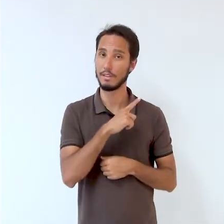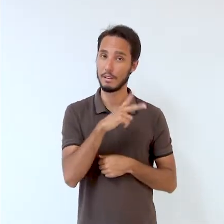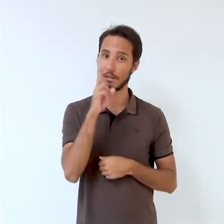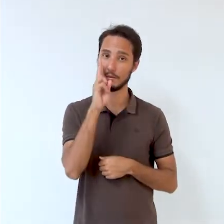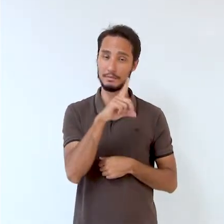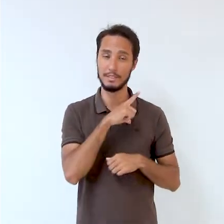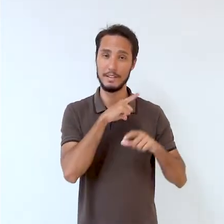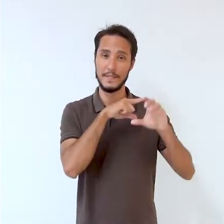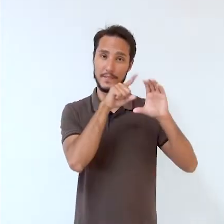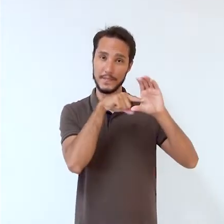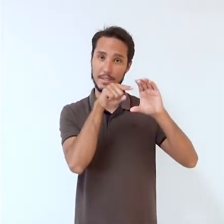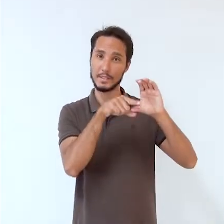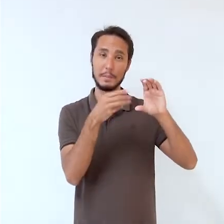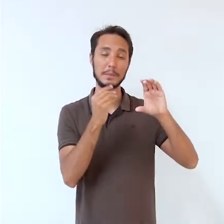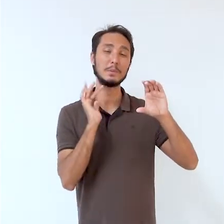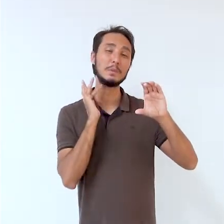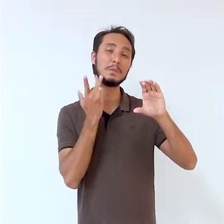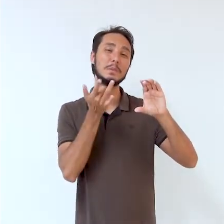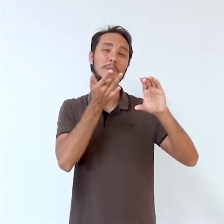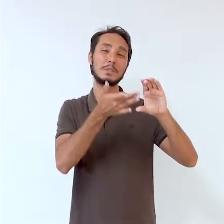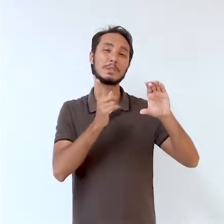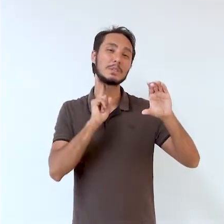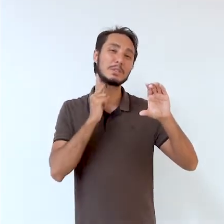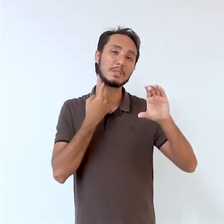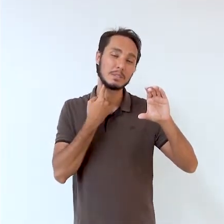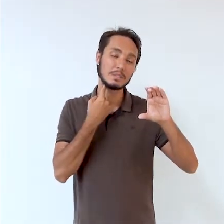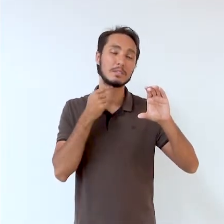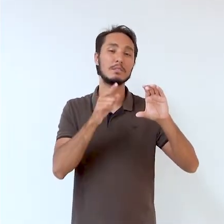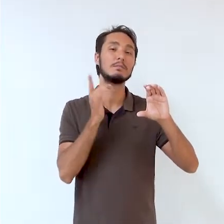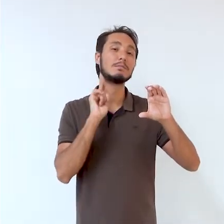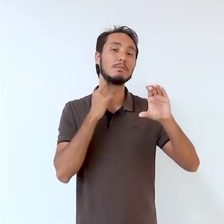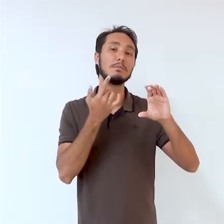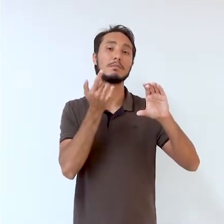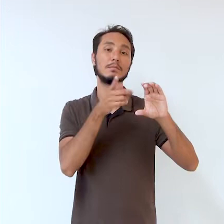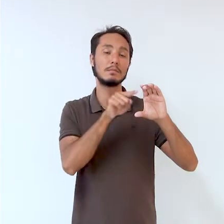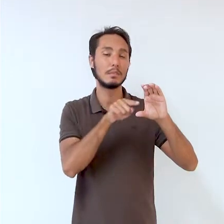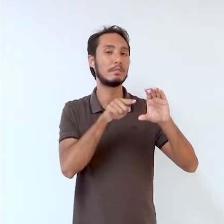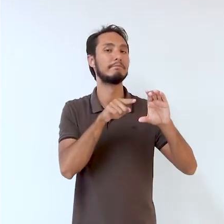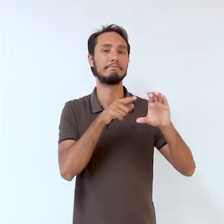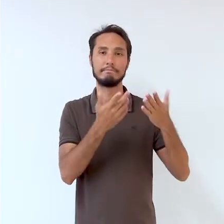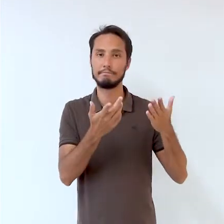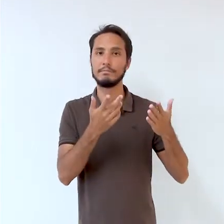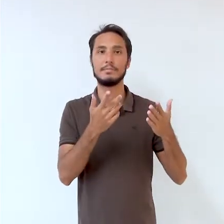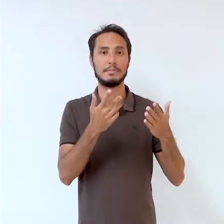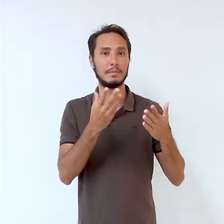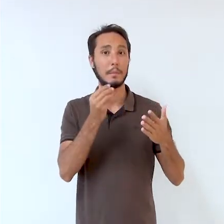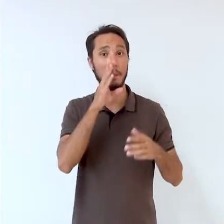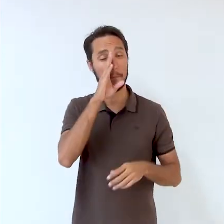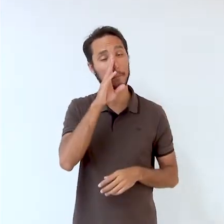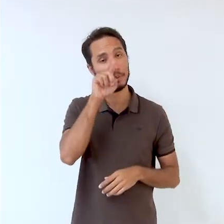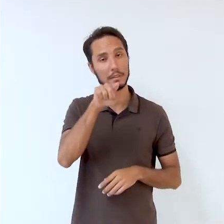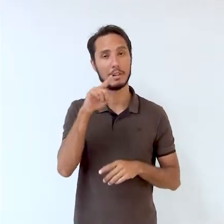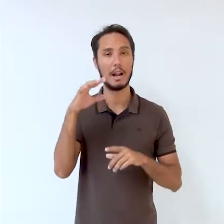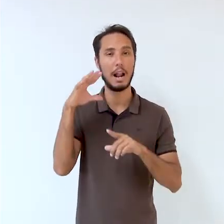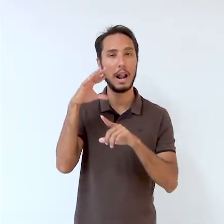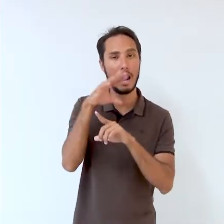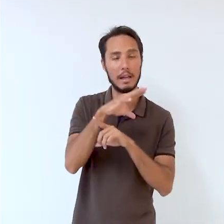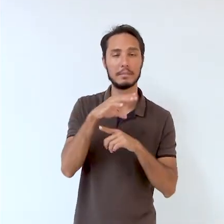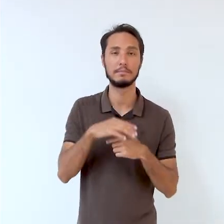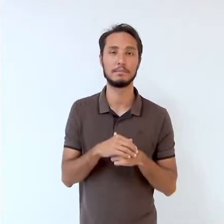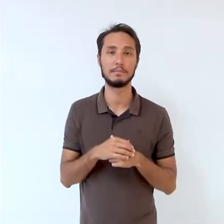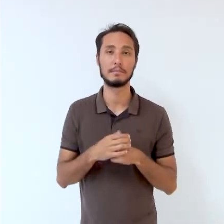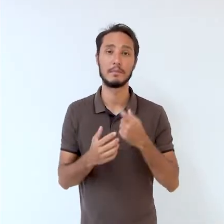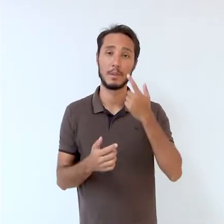Nela vemos que a ventoinha está cheia de poeira. A poeira é um inimigo do